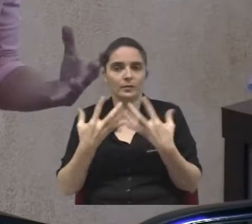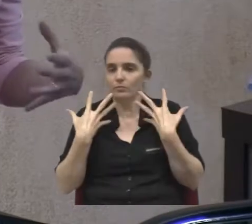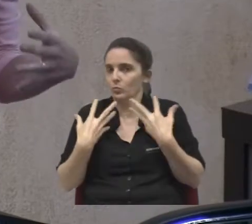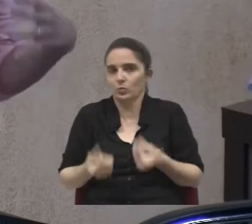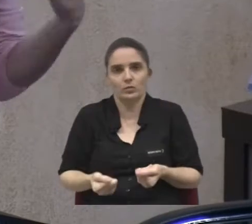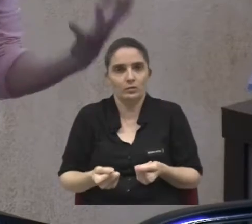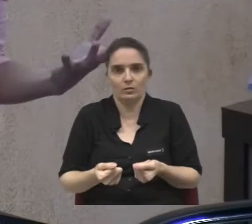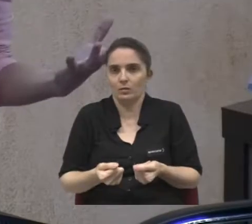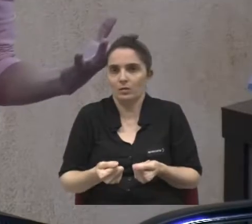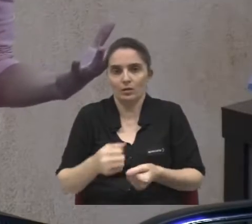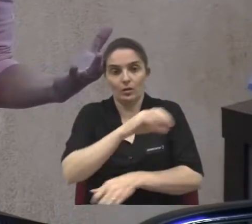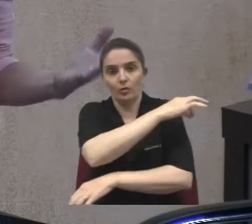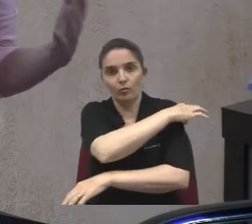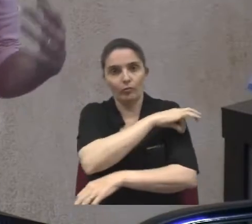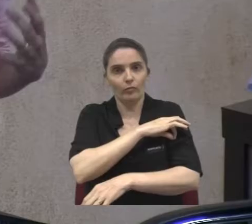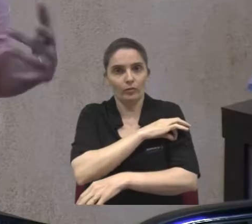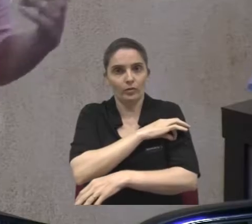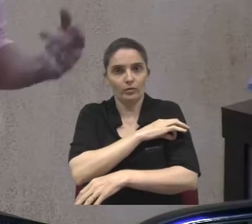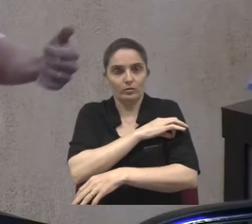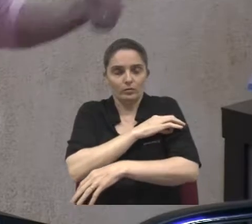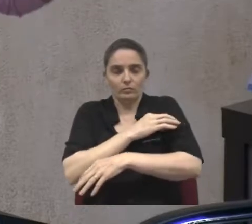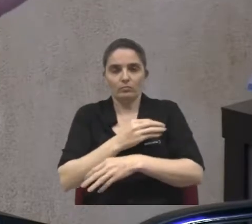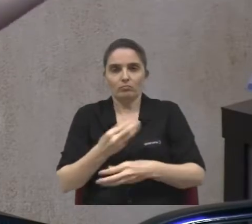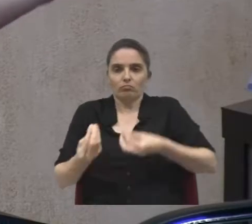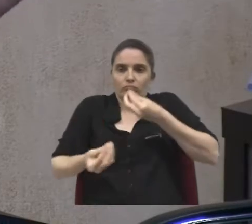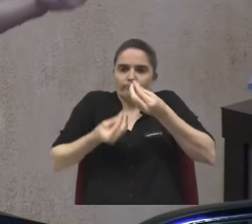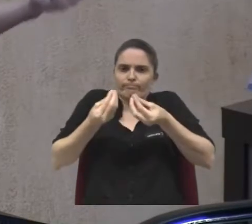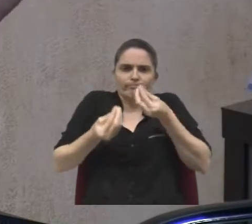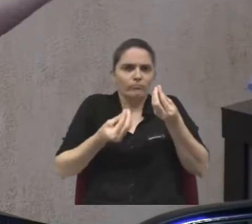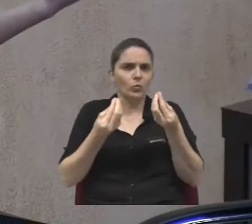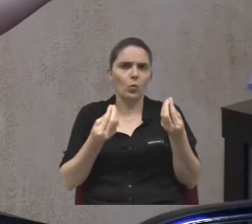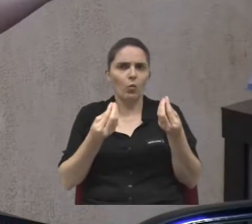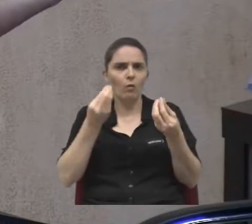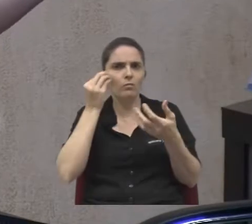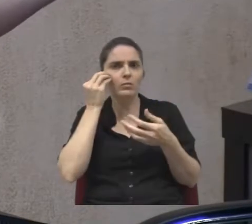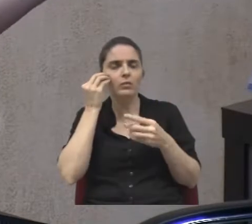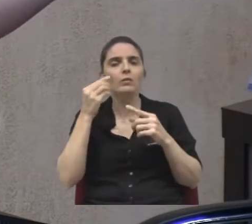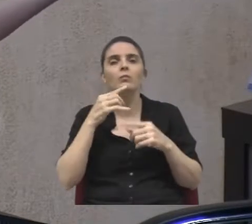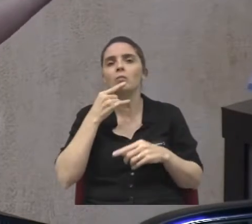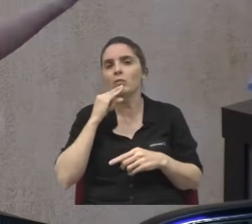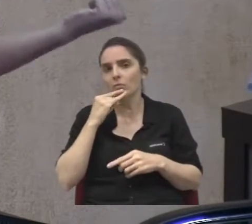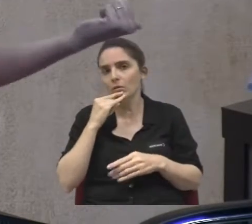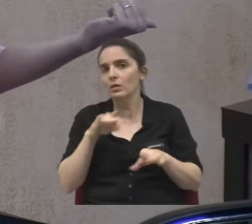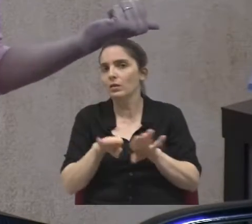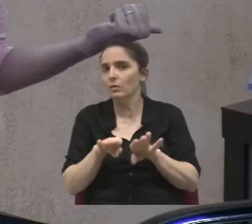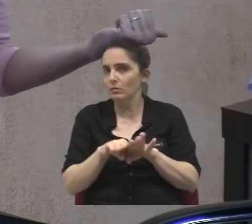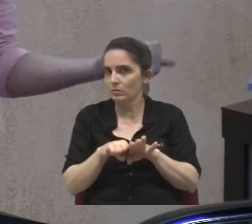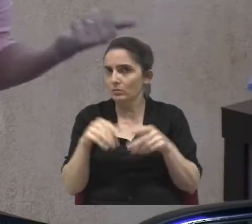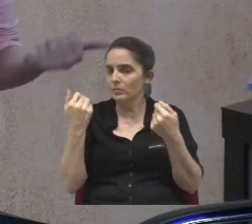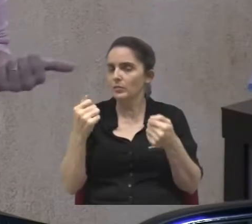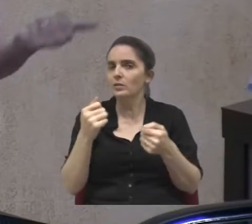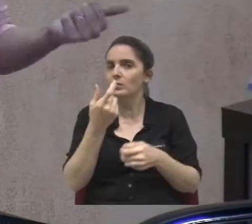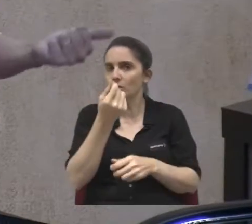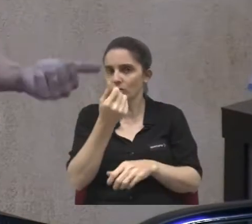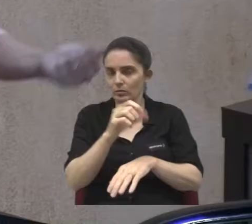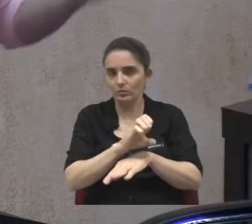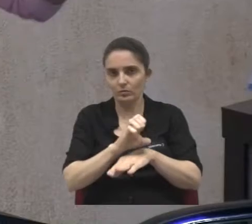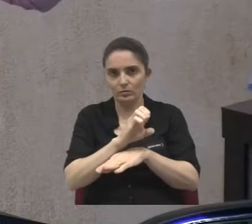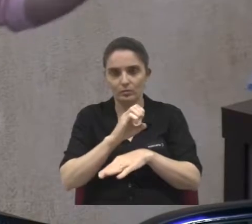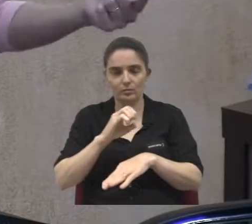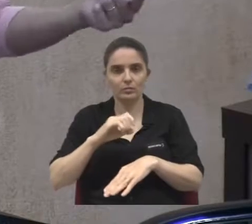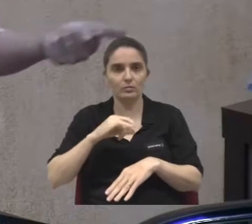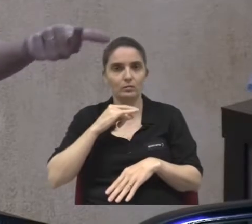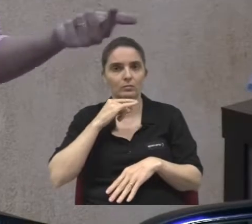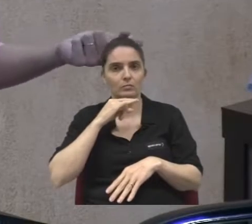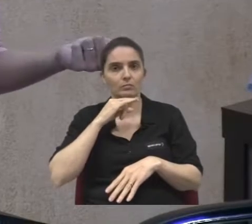corra atrás de outras formas, haja vista que Piracicaba também depende de verba federal e estadual, haja vista